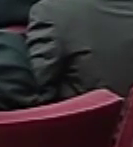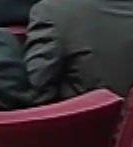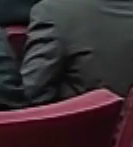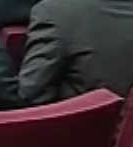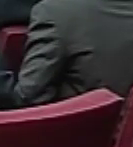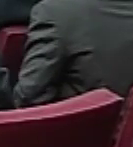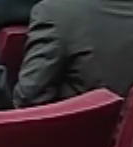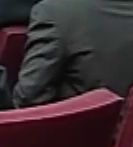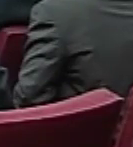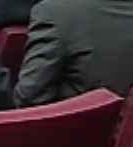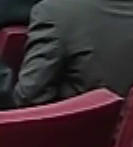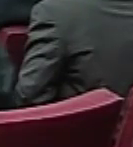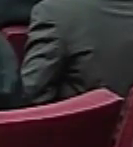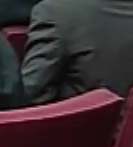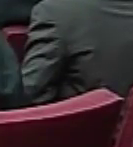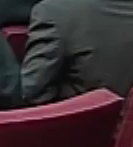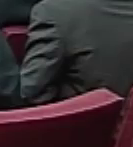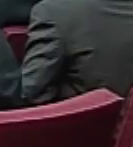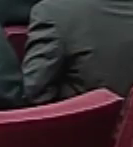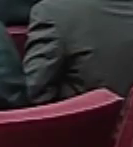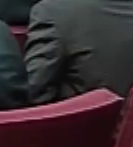Não, acho que já está.